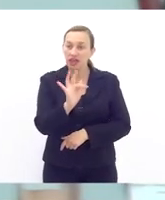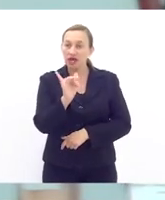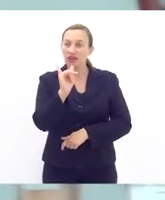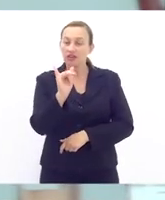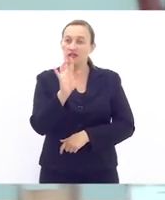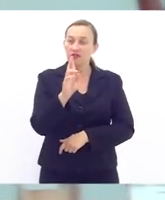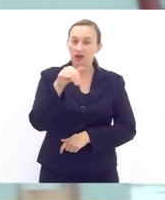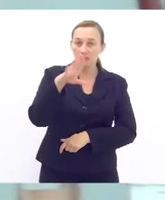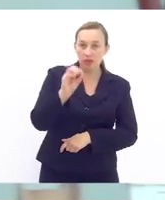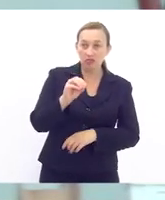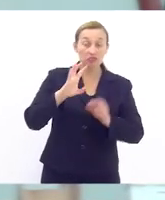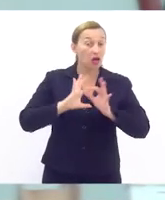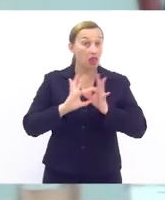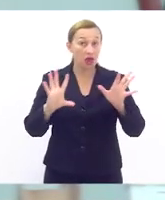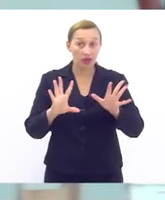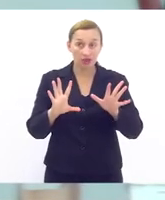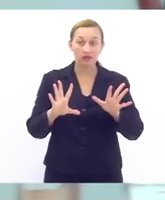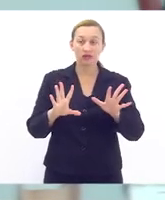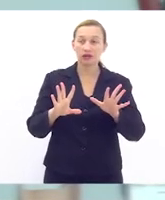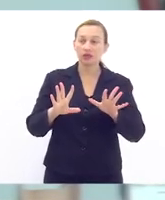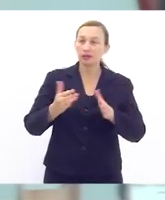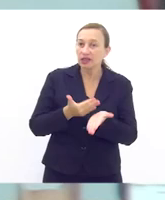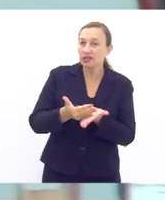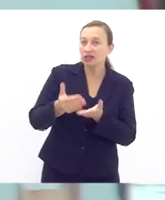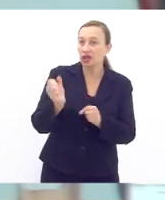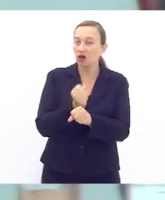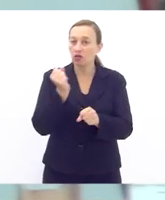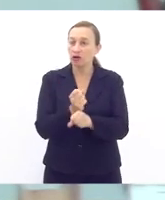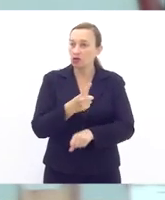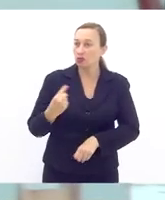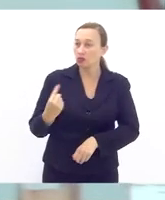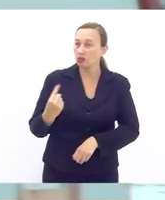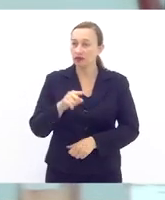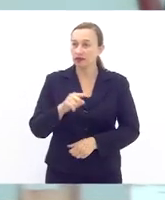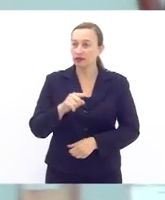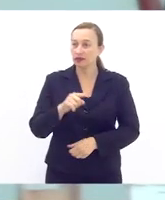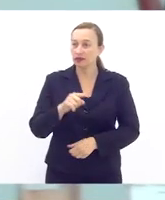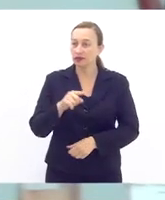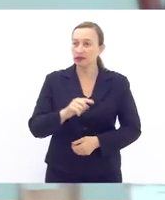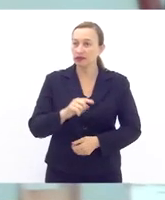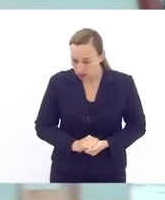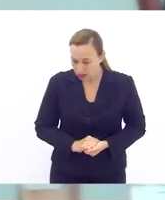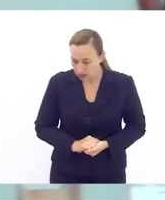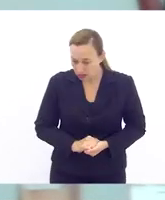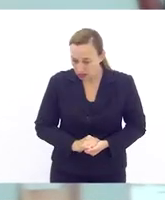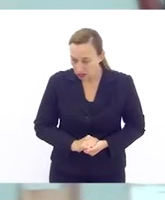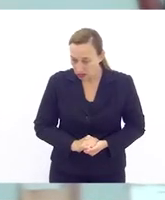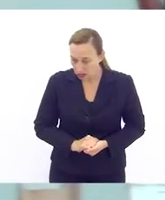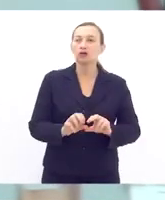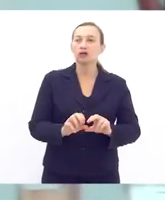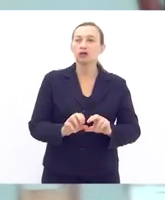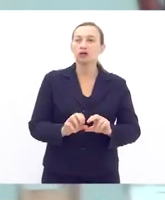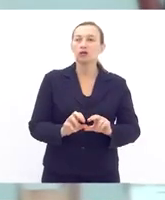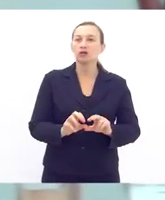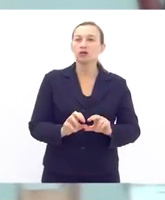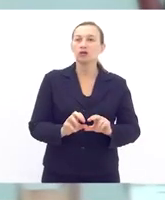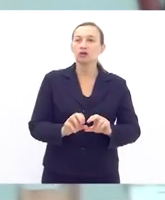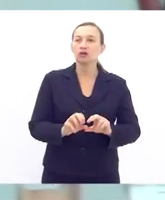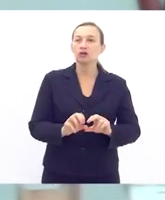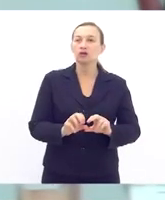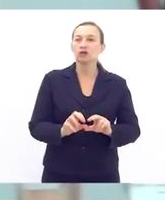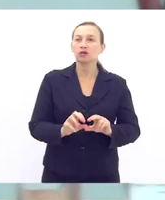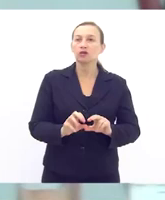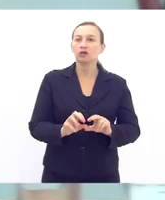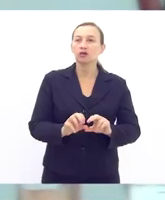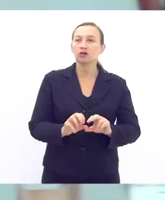tá super à vontade de pegar o andamento da obra lá com a gente tal você tem acompanhado mais próximo isso em relação ao sistema